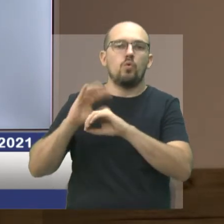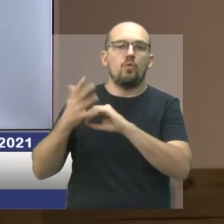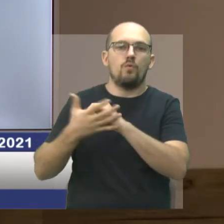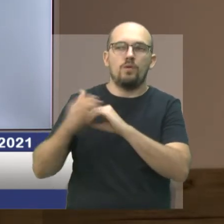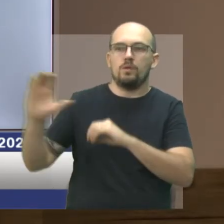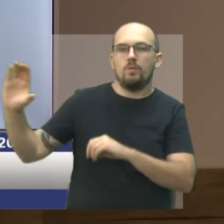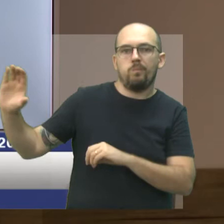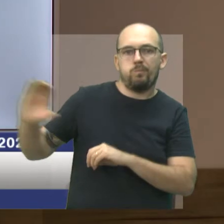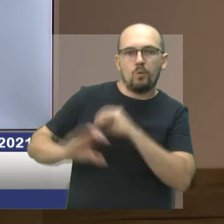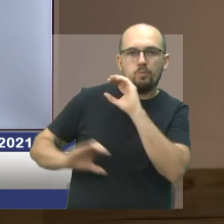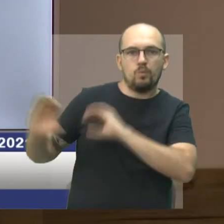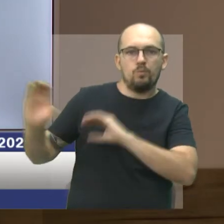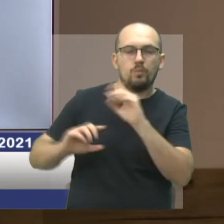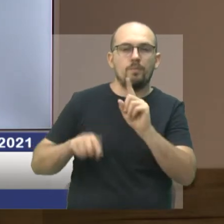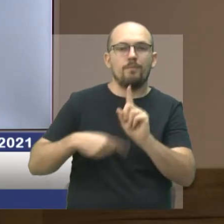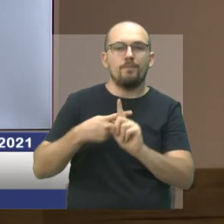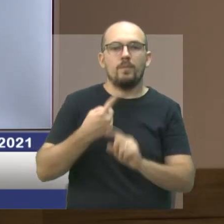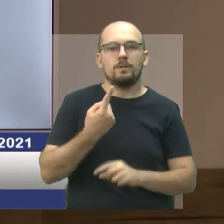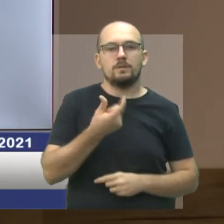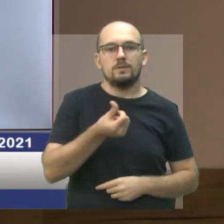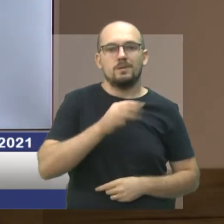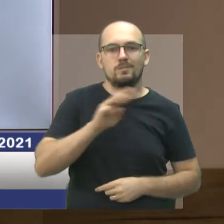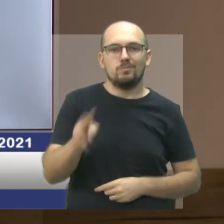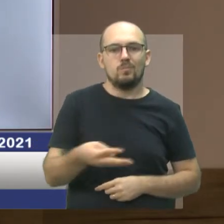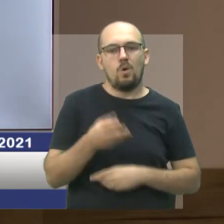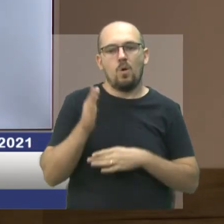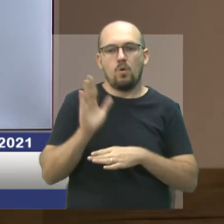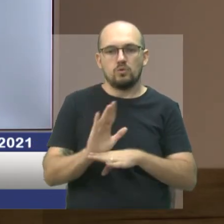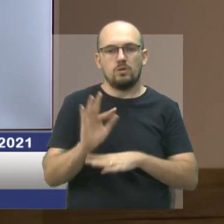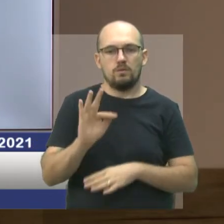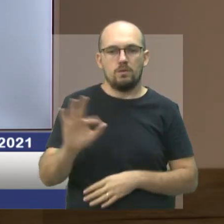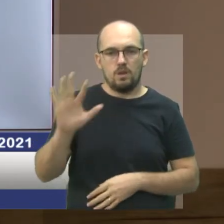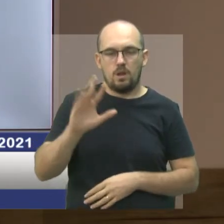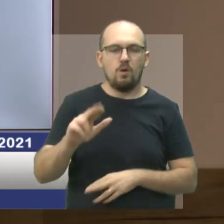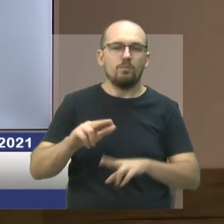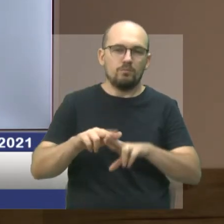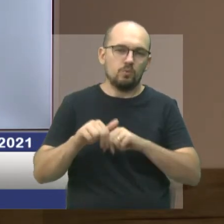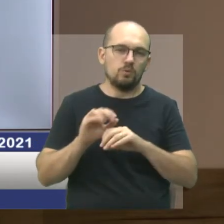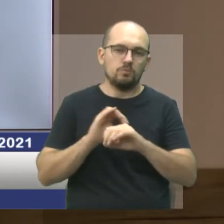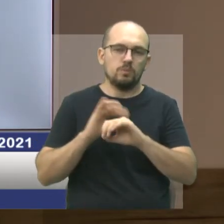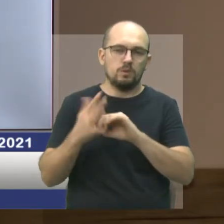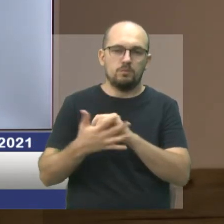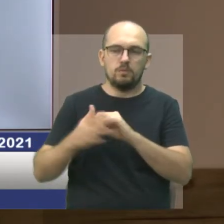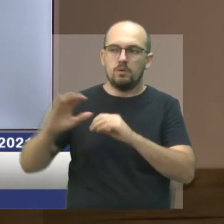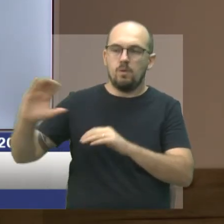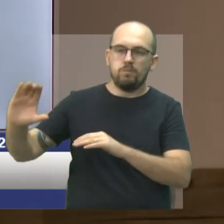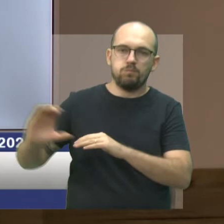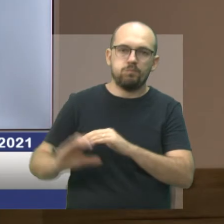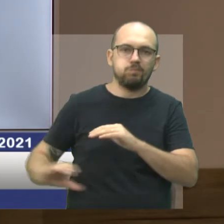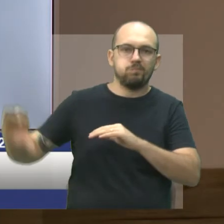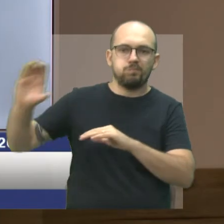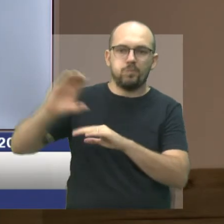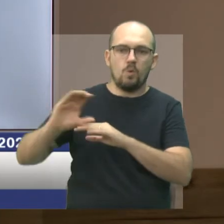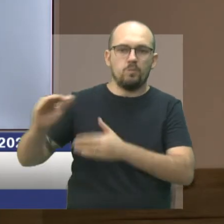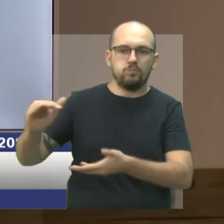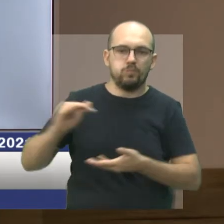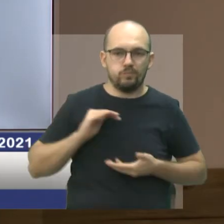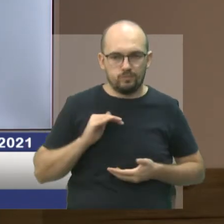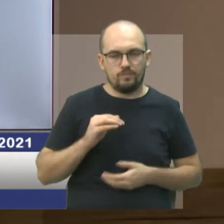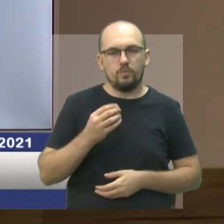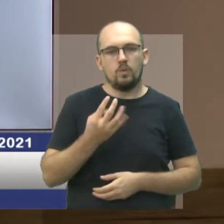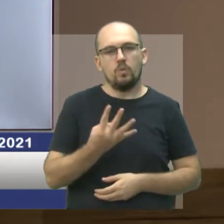16 milhões no auxílio do governo federal para combate à pandemia. Então, esse aumento de 46